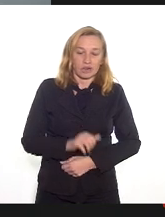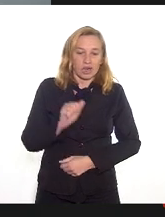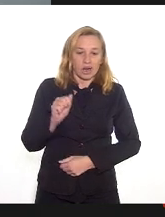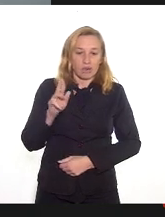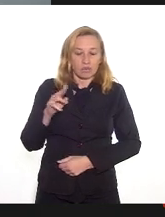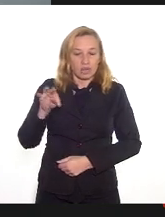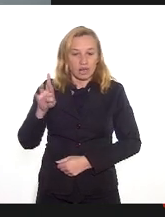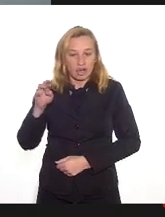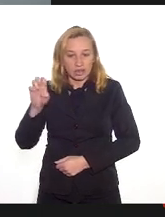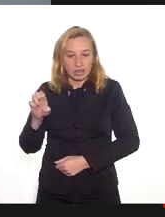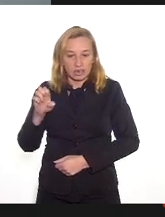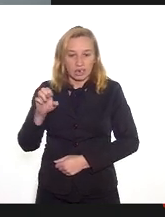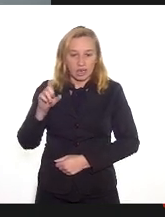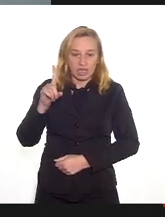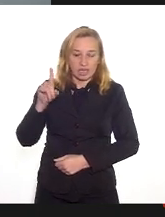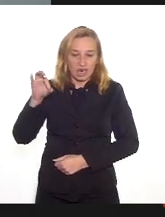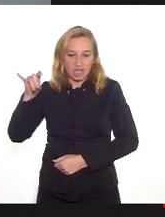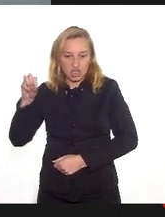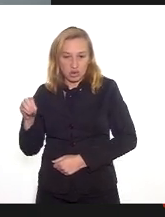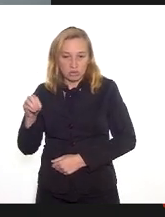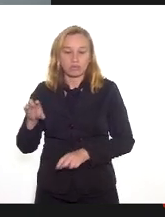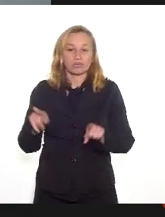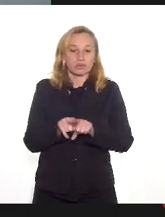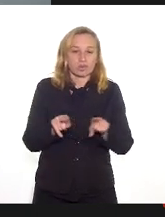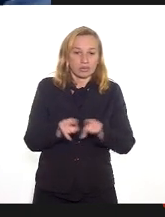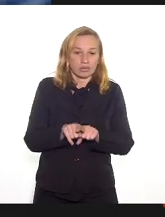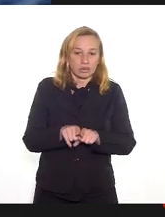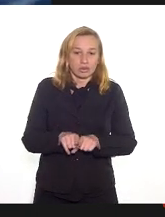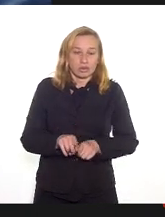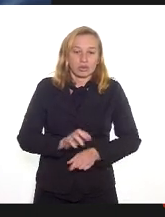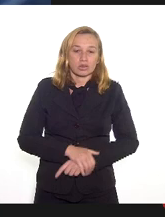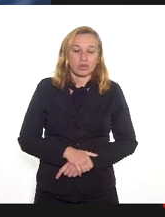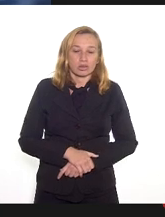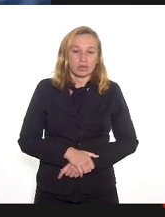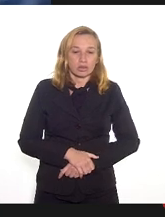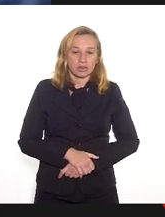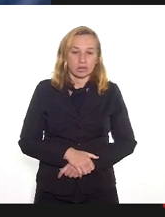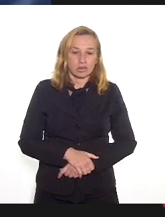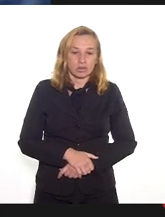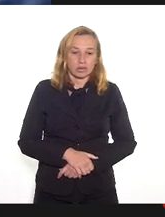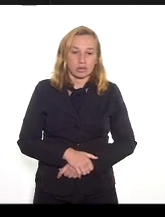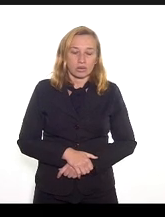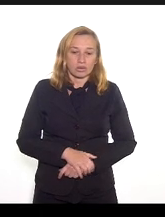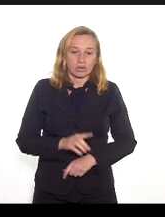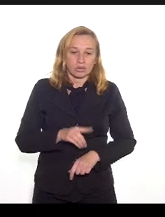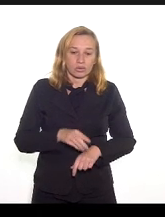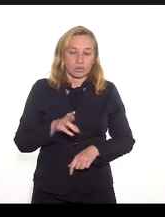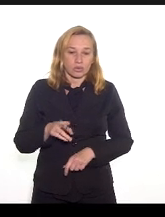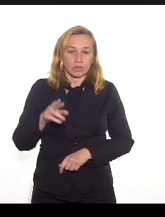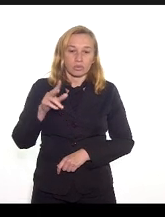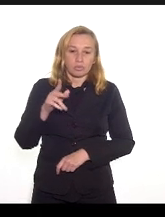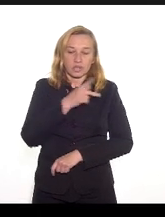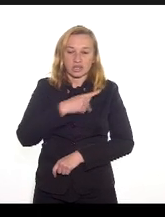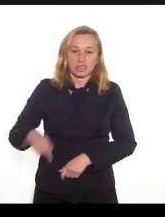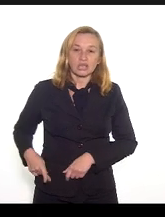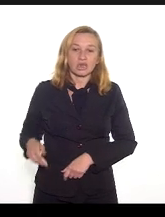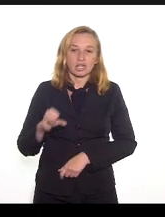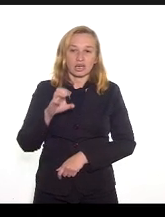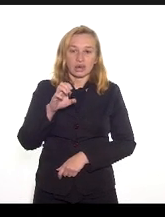almirante Edésio, né, que também é diretor-presidente da Engepron, que é uma